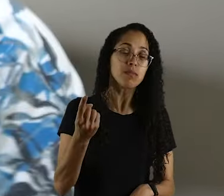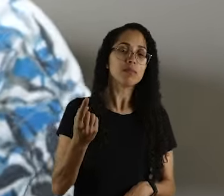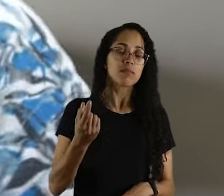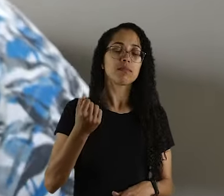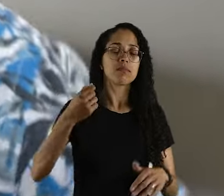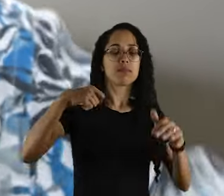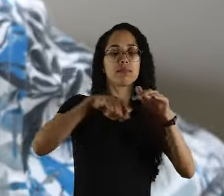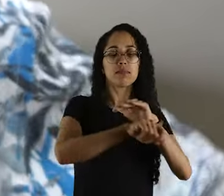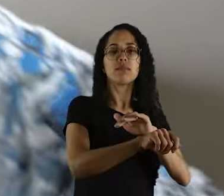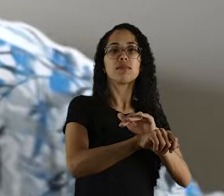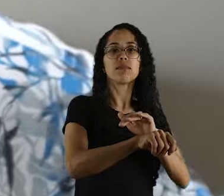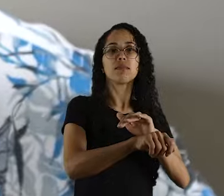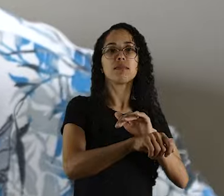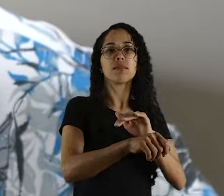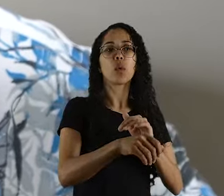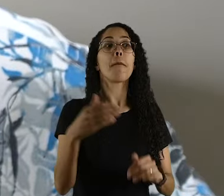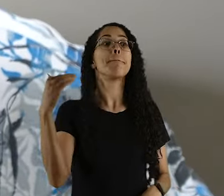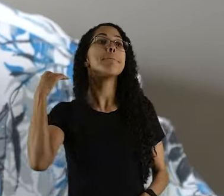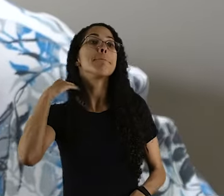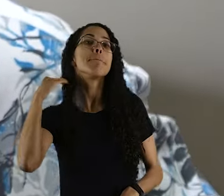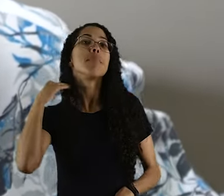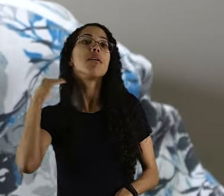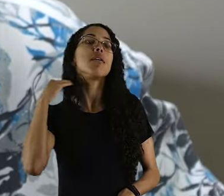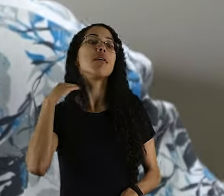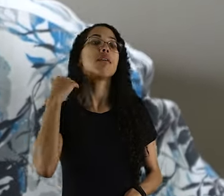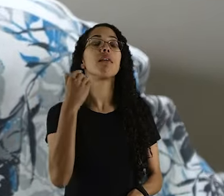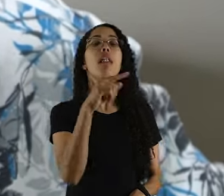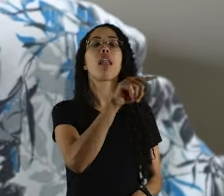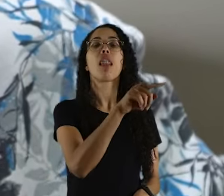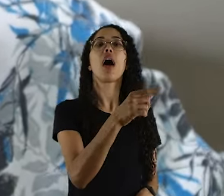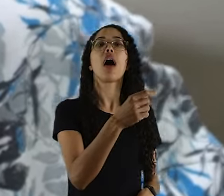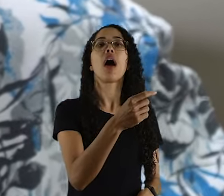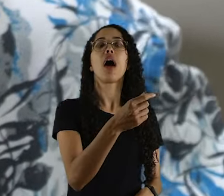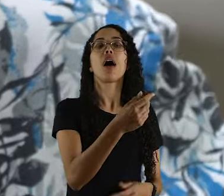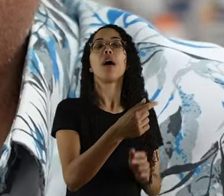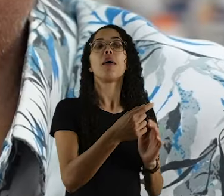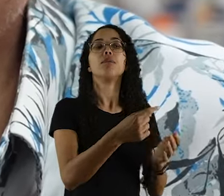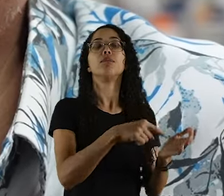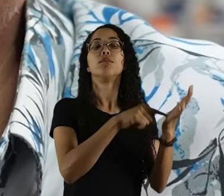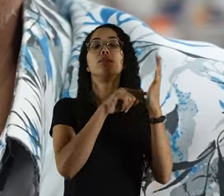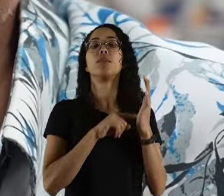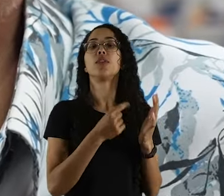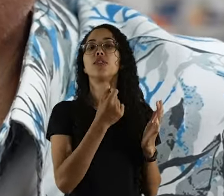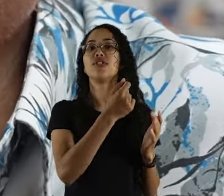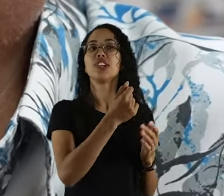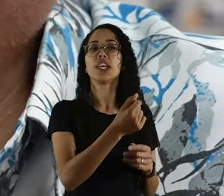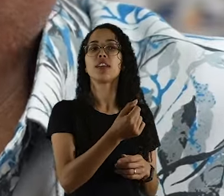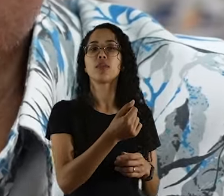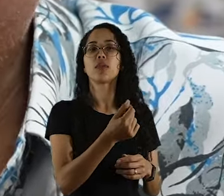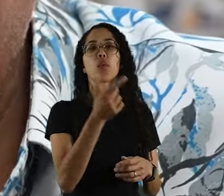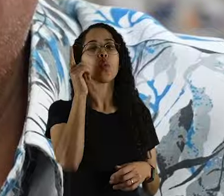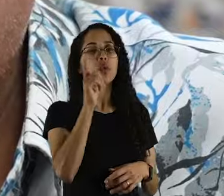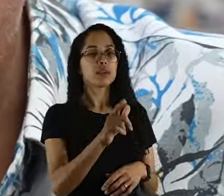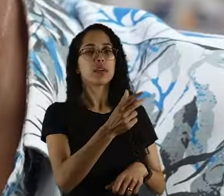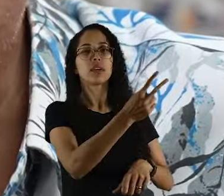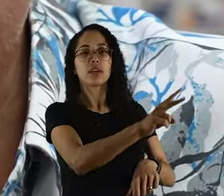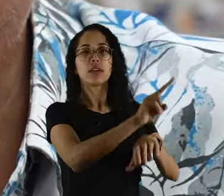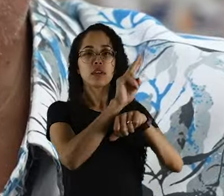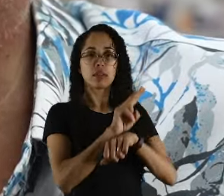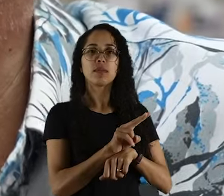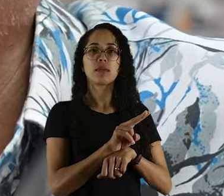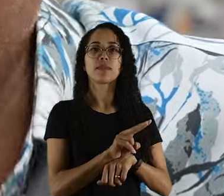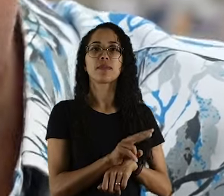compra a ação com os 80 mil. Se perdeu, você perde a sua e perde a do banco. Que a do banco, se em 2 dias você não aparecer, pelo menos na